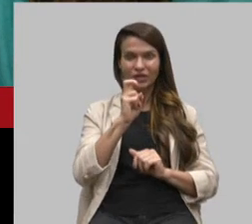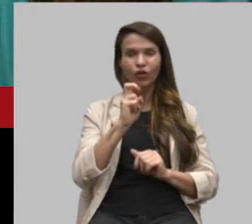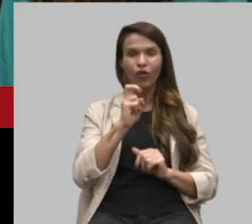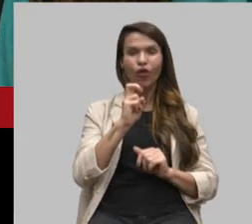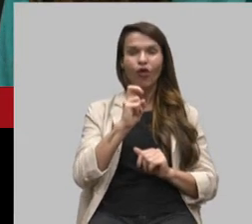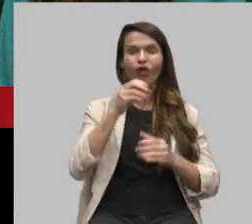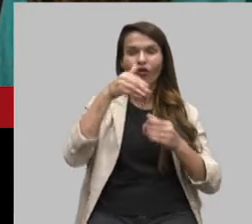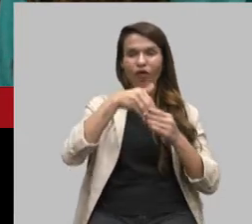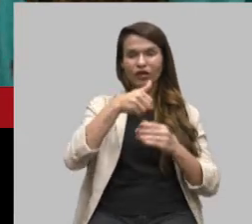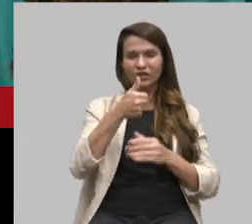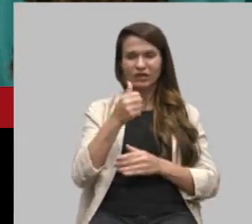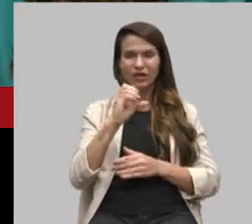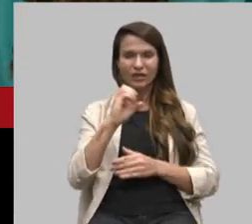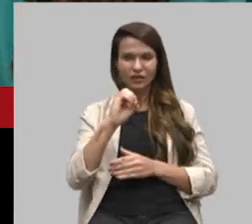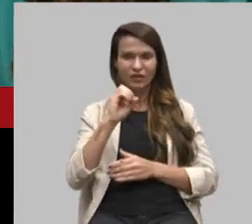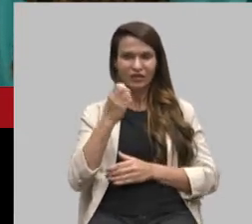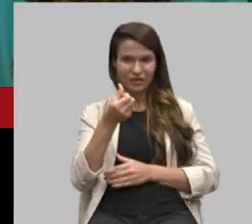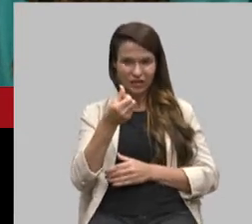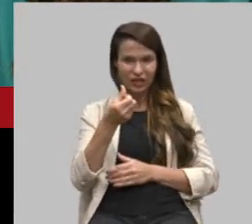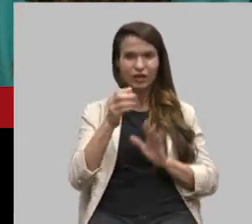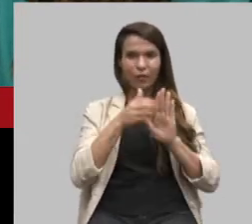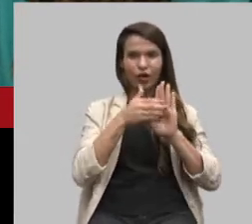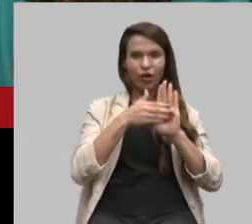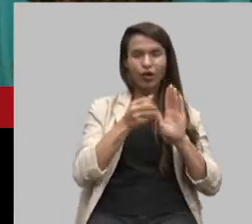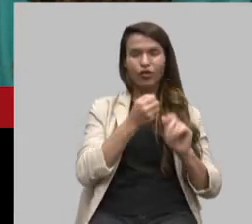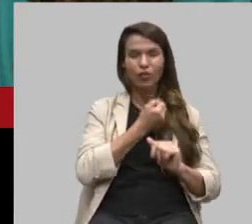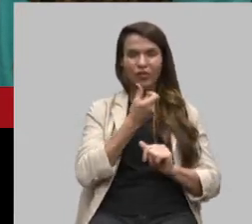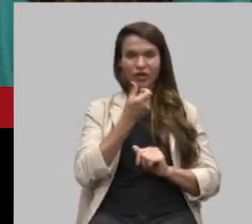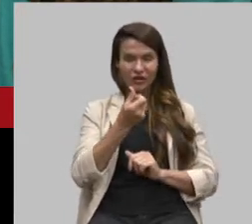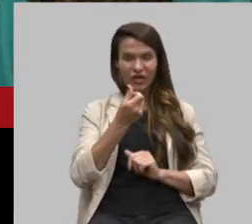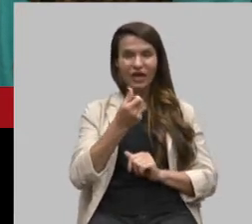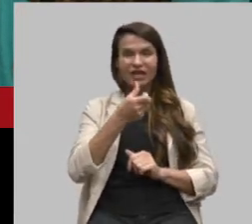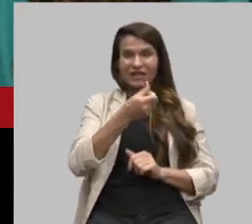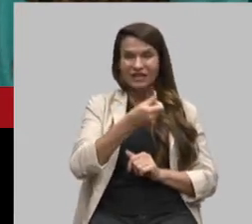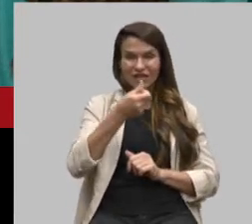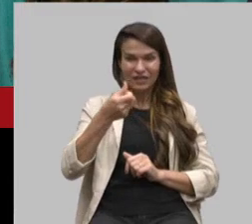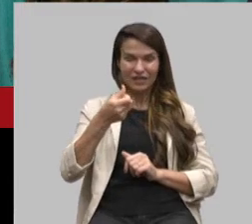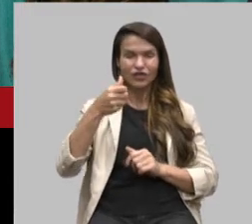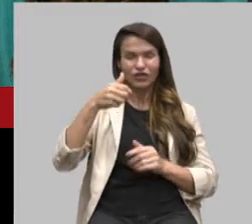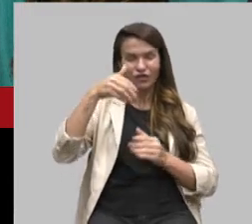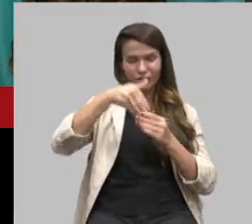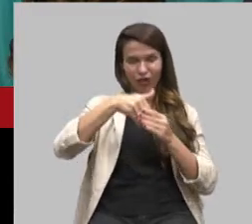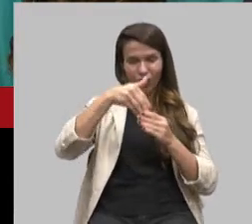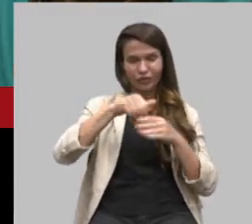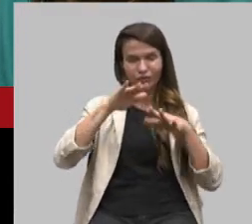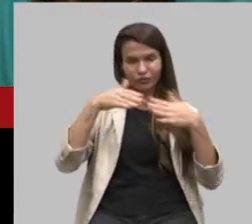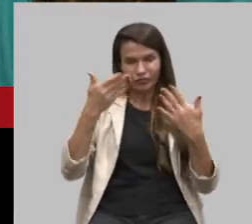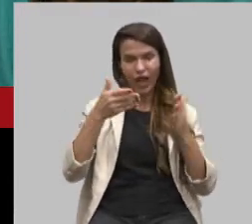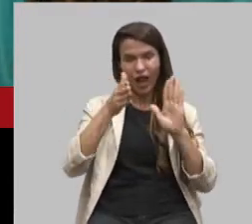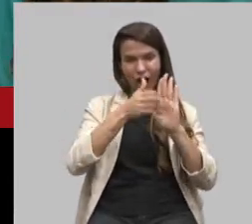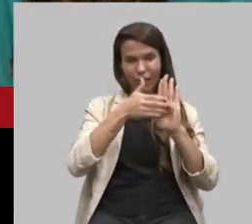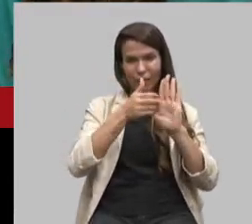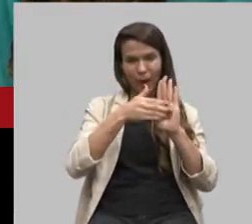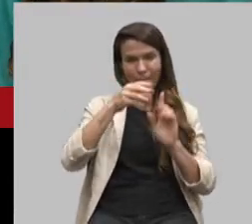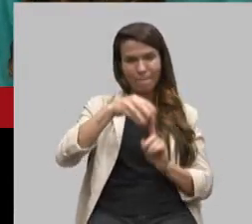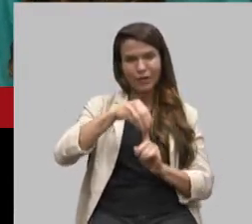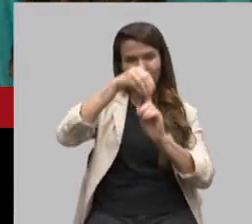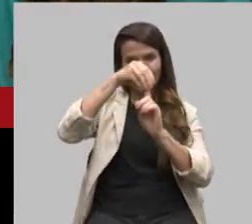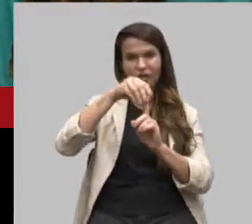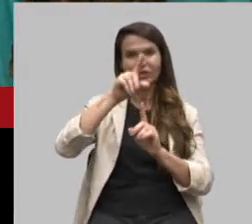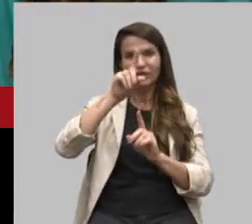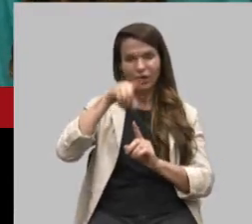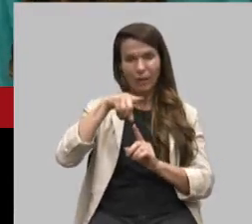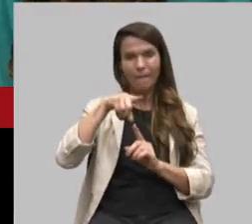votos proposta número 6 67 votos portanto as propostas priorizadas são por